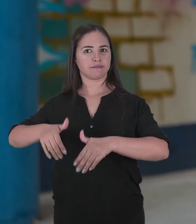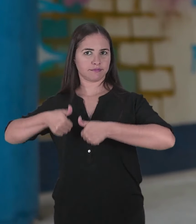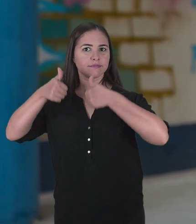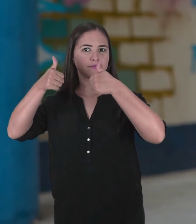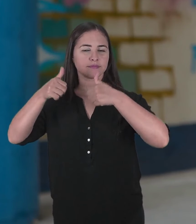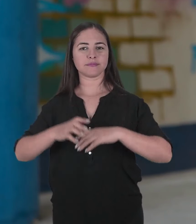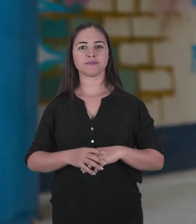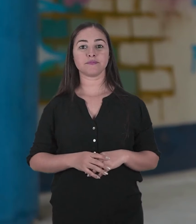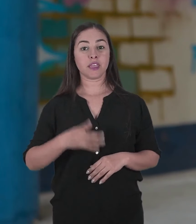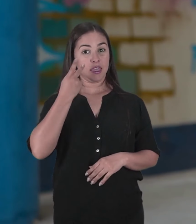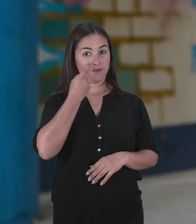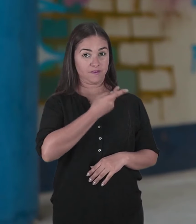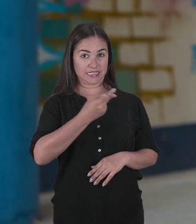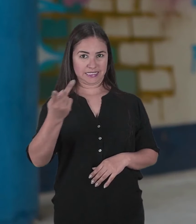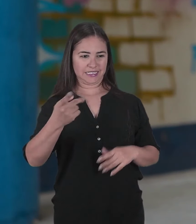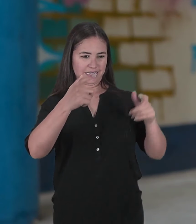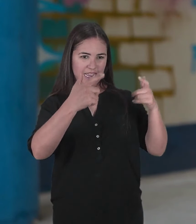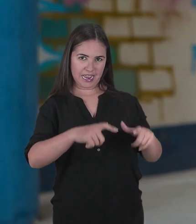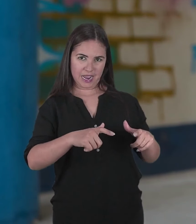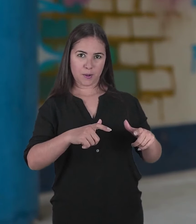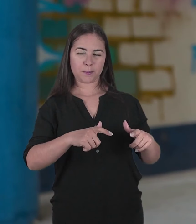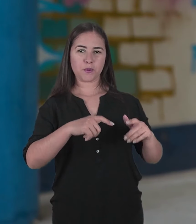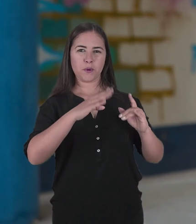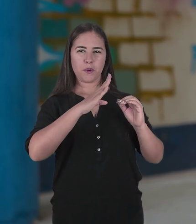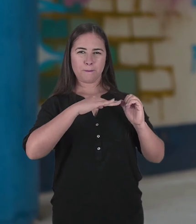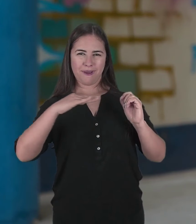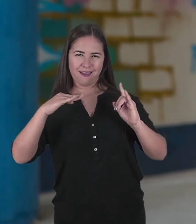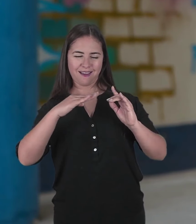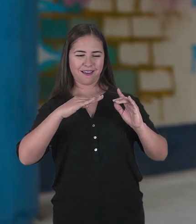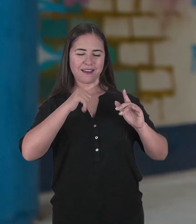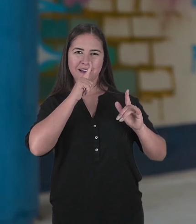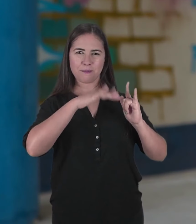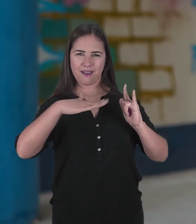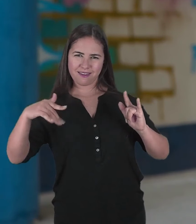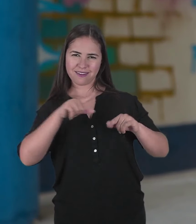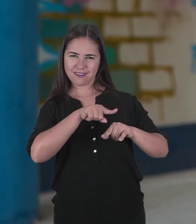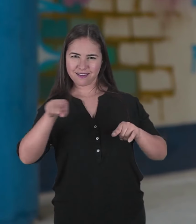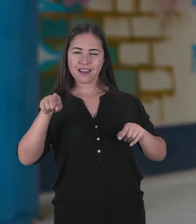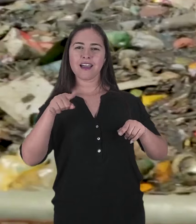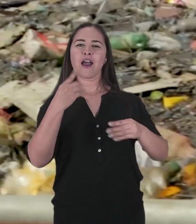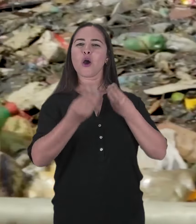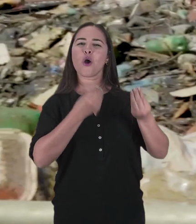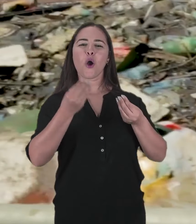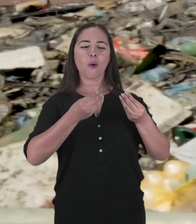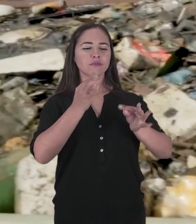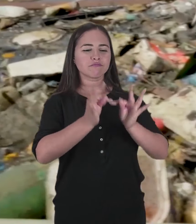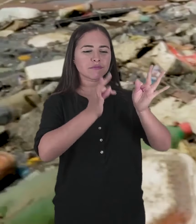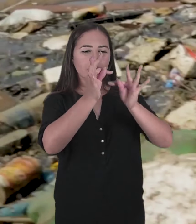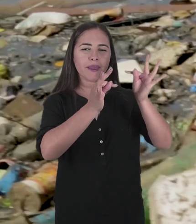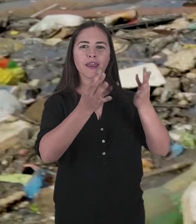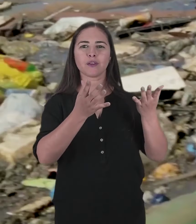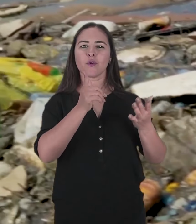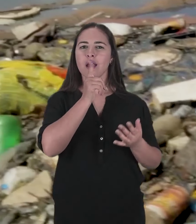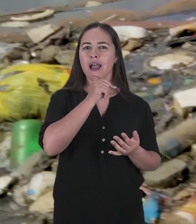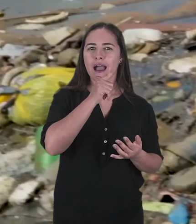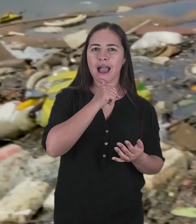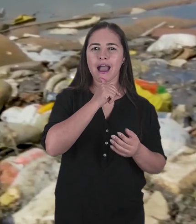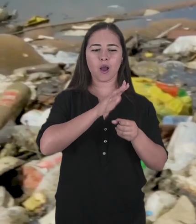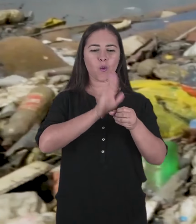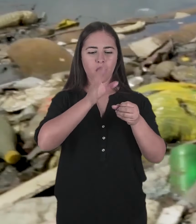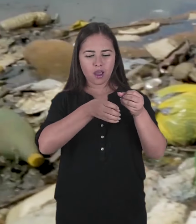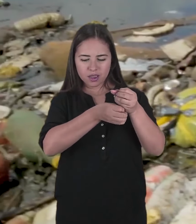campo lá da Baía de Guanabara, passando para eles a importância de como que o tratamento de água e esgoto se